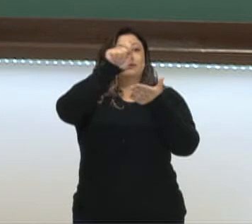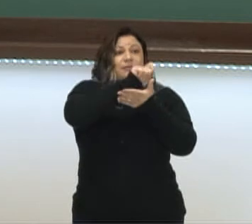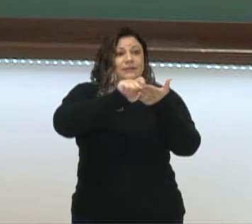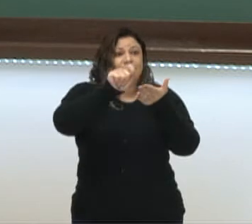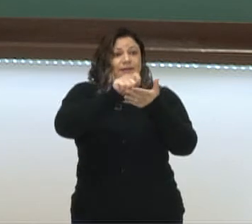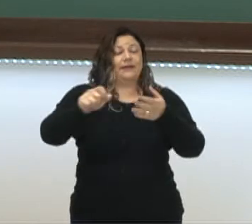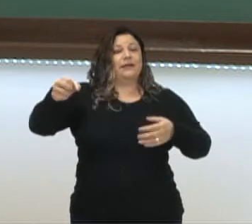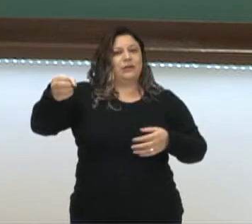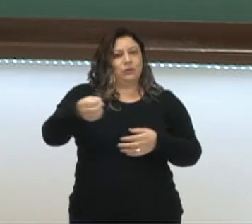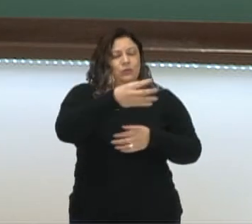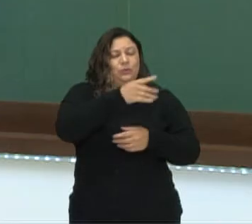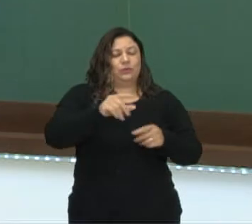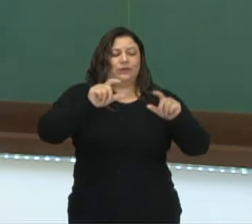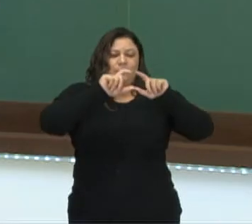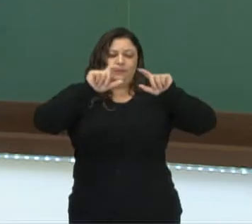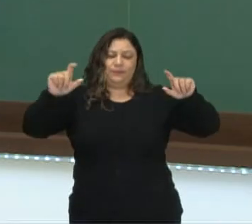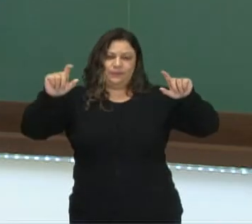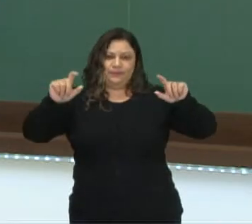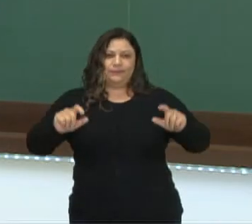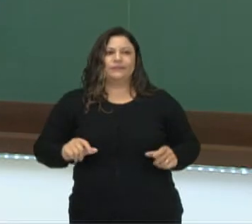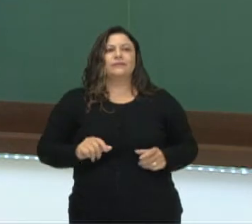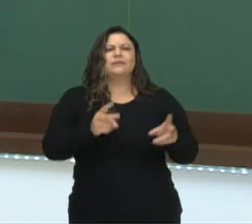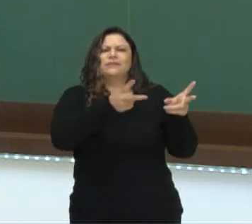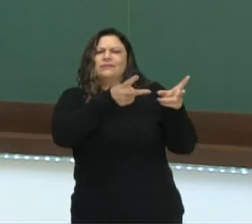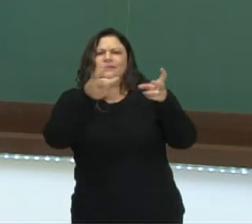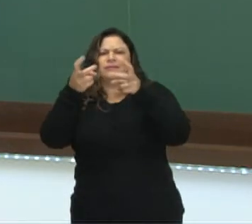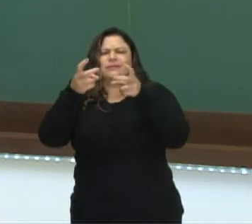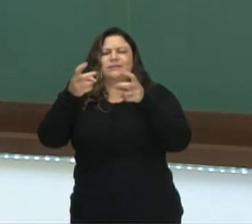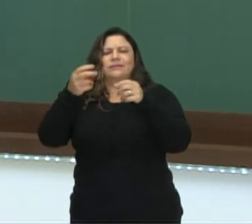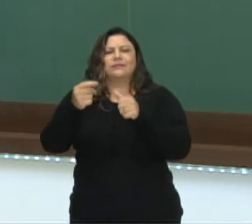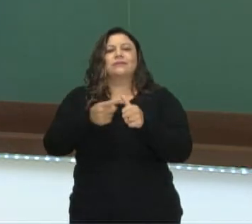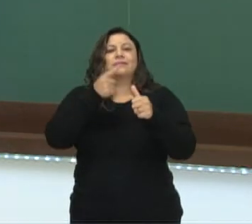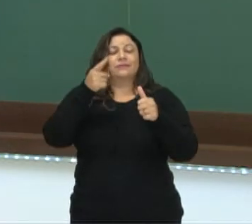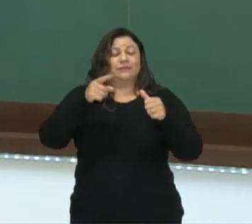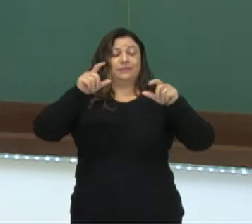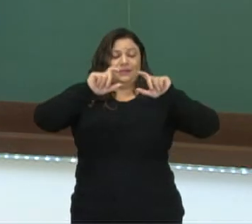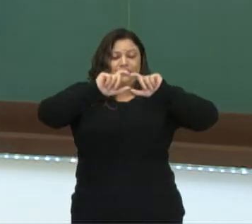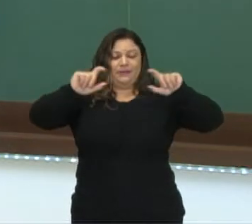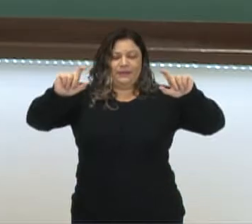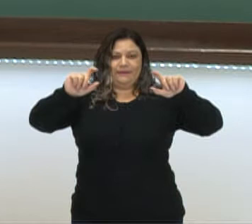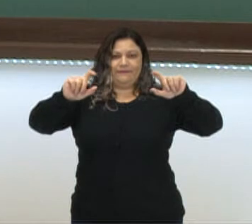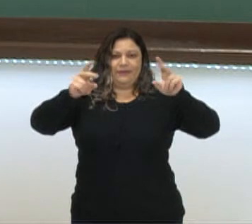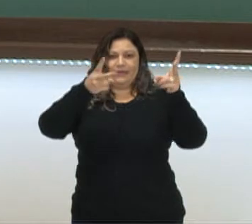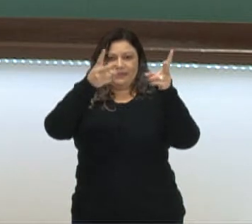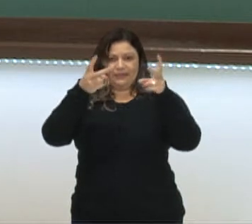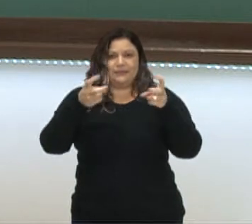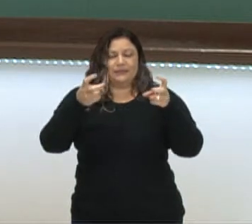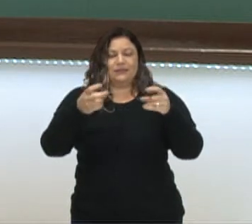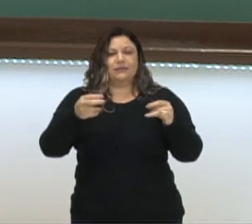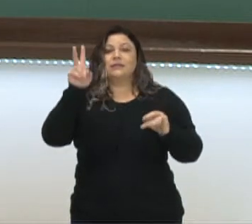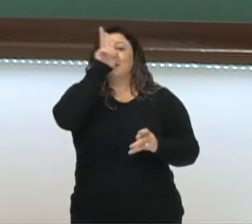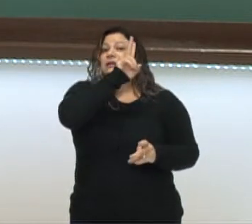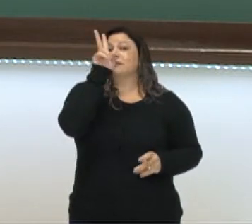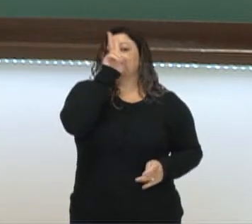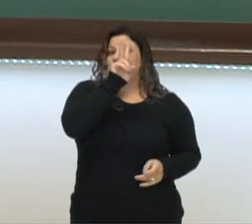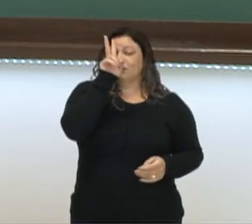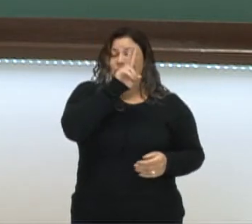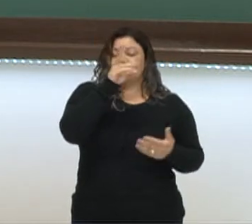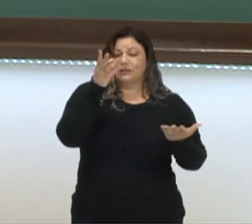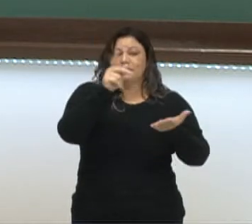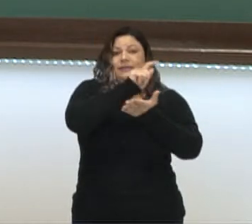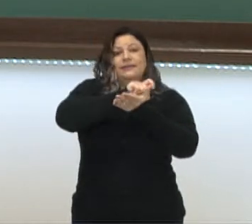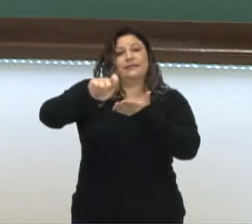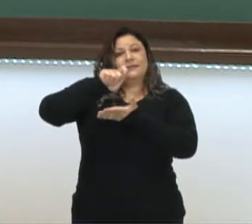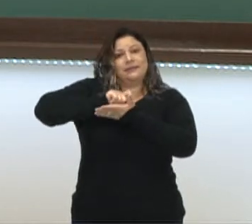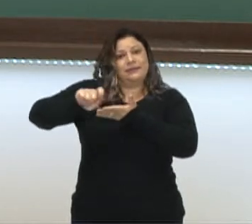novamente a primeira frase? Observem lá a primeira frase, então, aí da historinha,